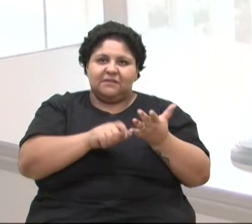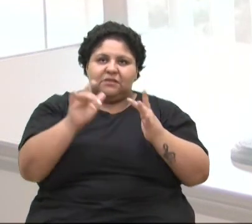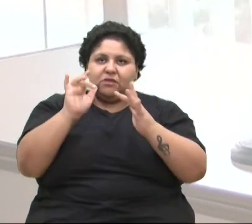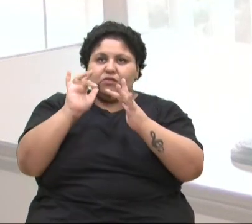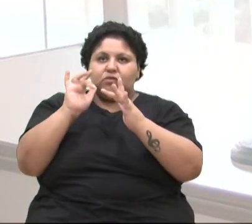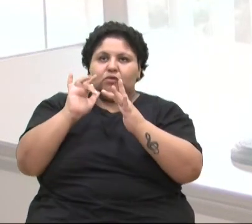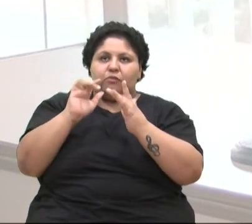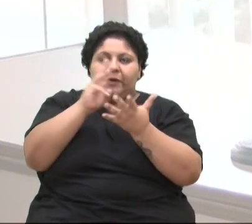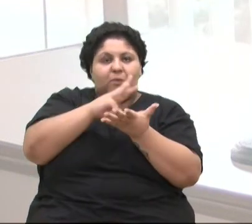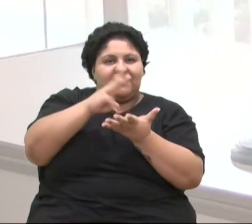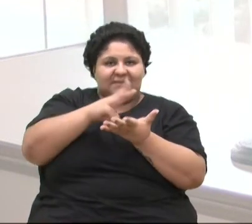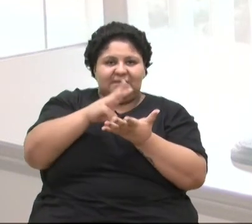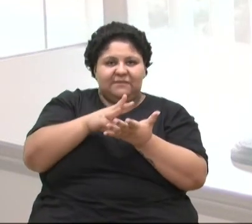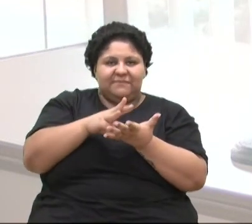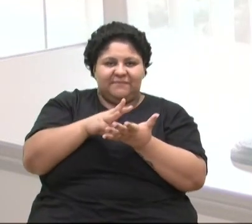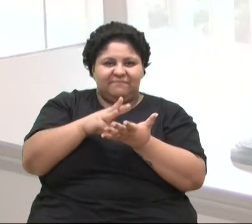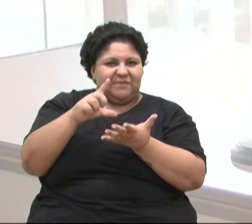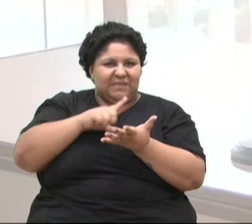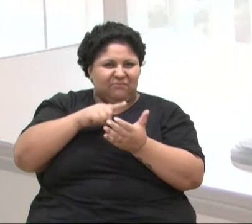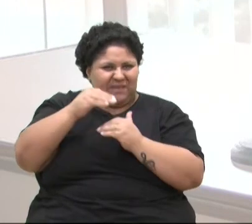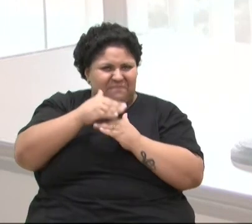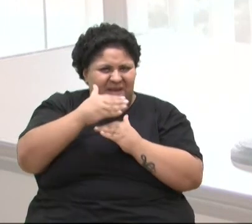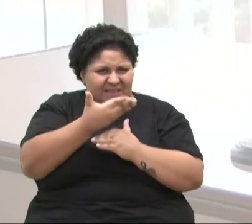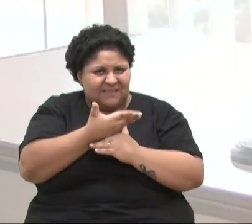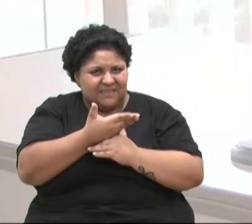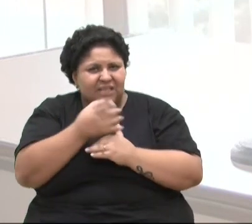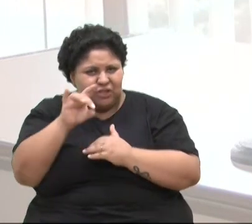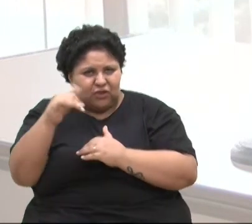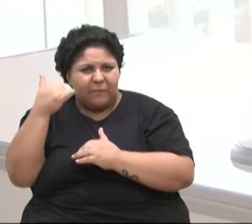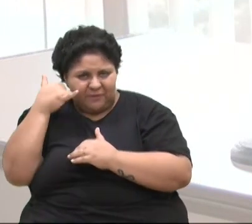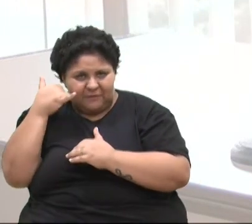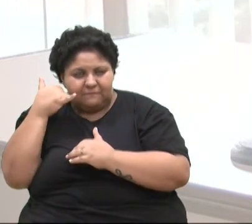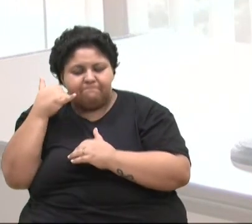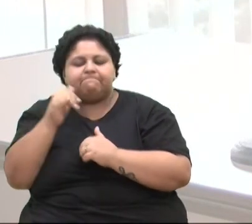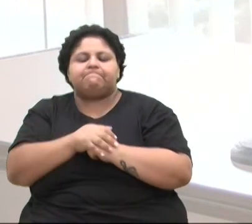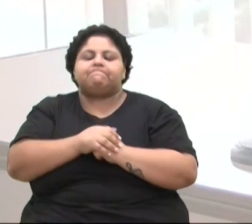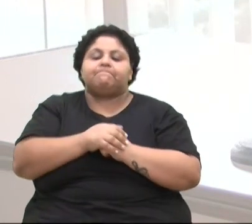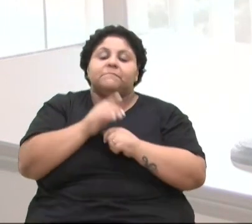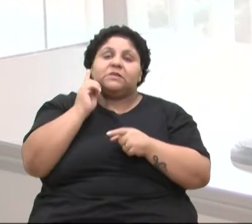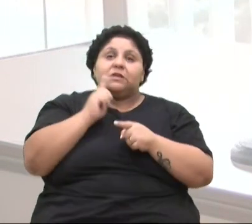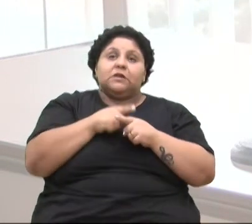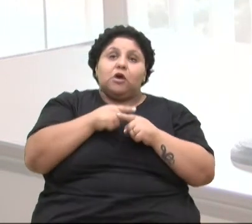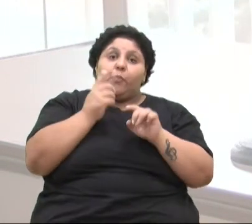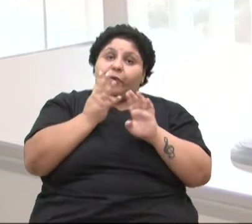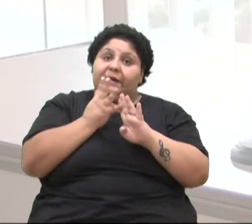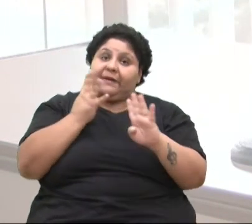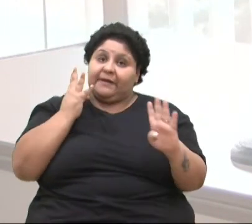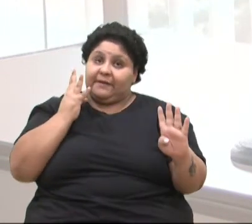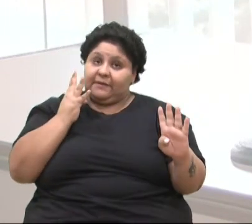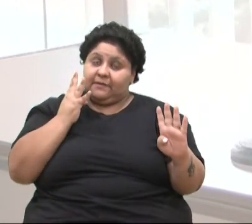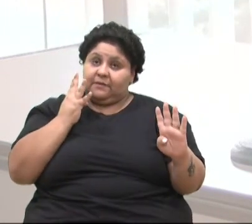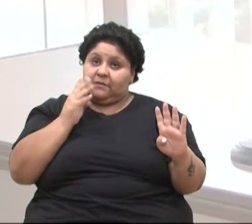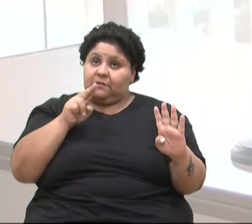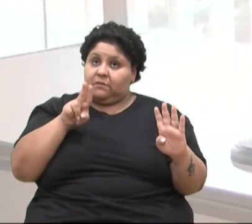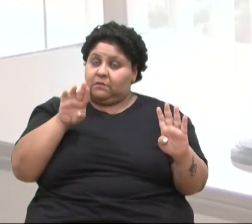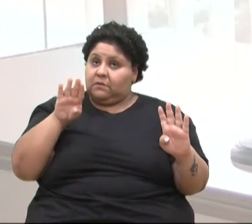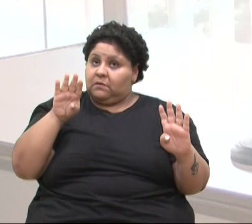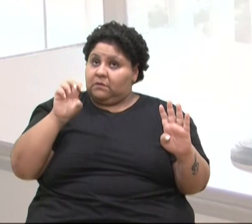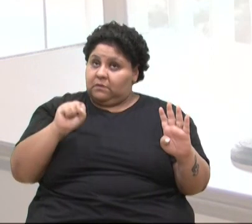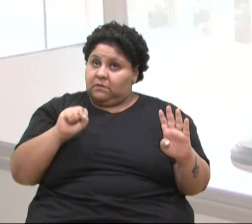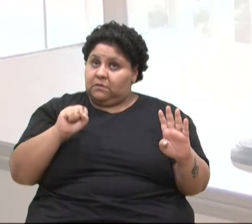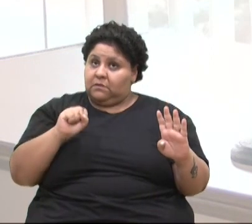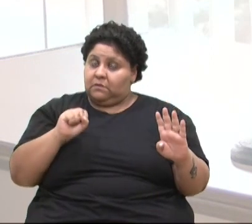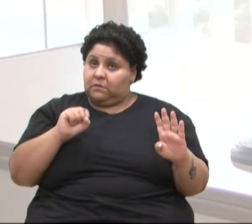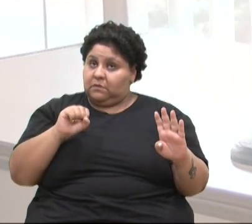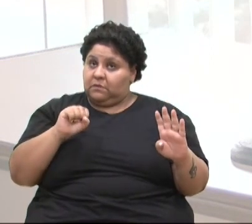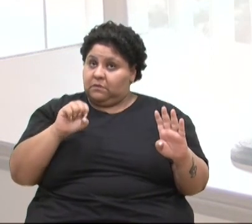mais, né? Pelo WhatsApp. Só pelo telefone, tá? Porque justamente na fila, tá? Uma das filas da UBS do Esplanada,